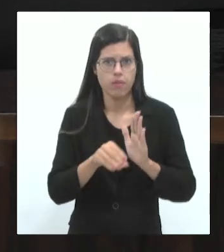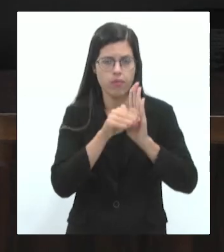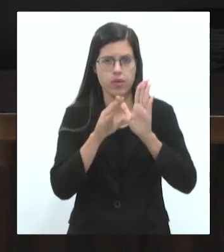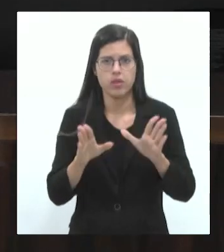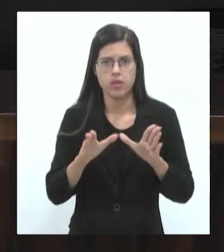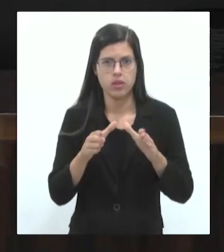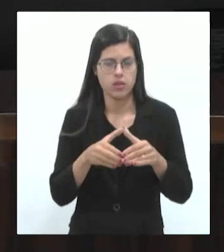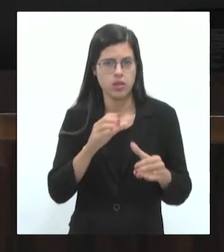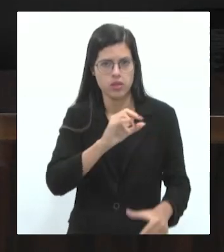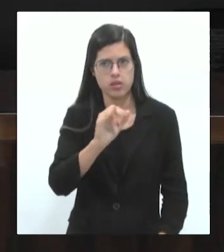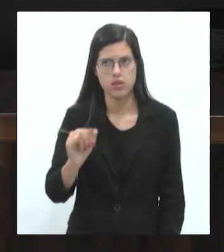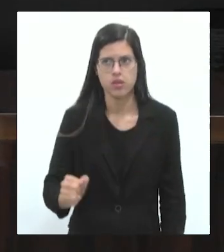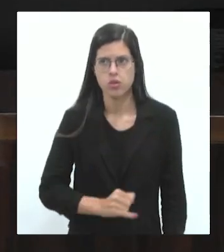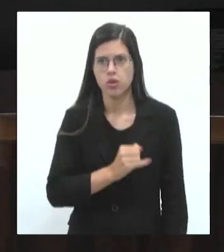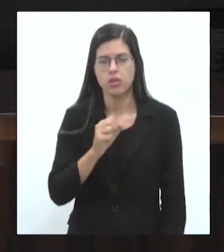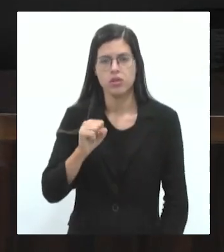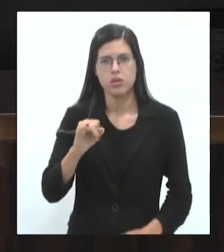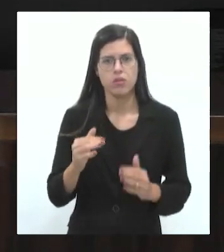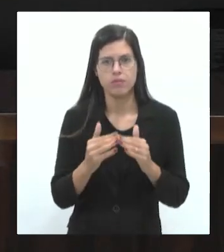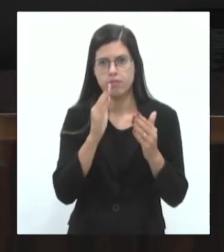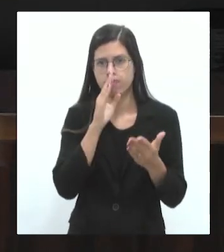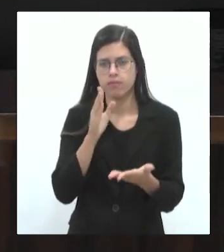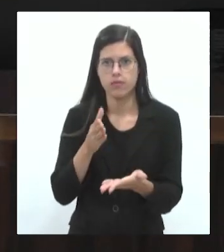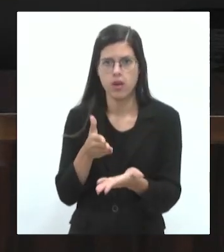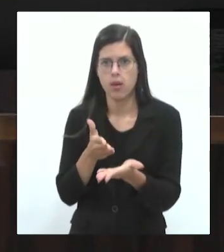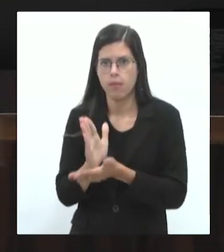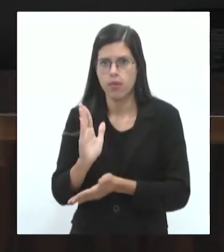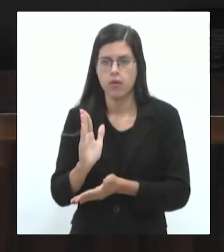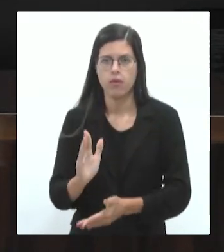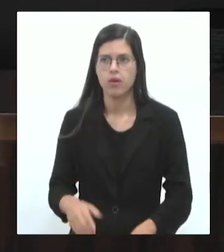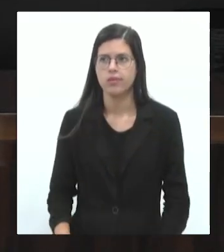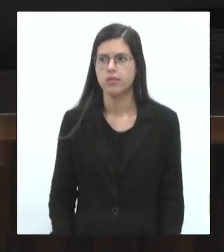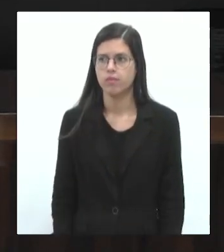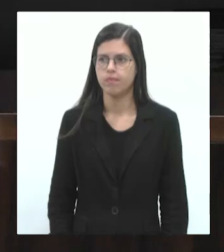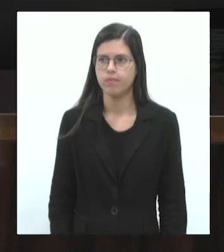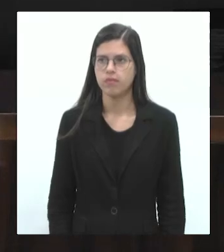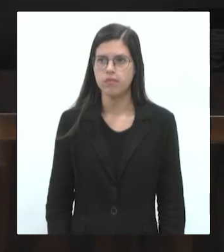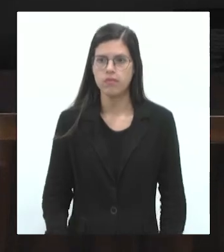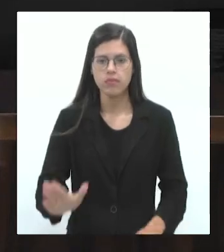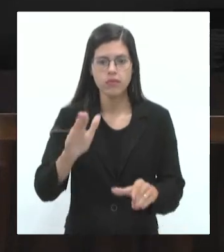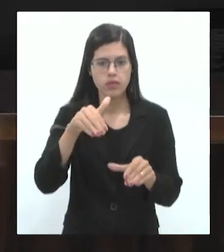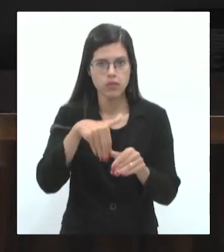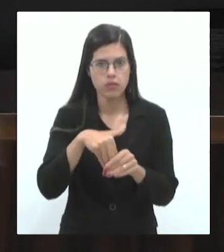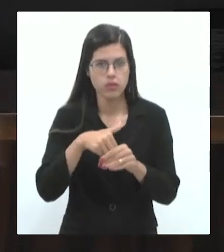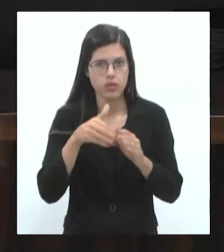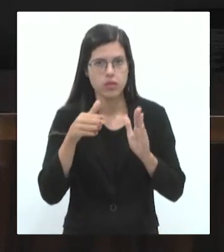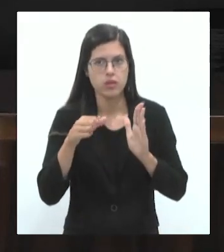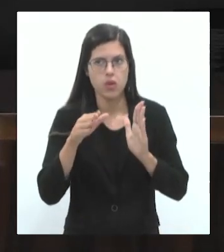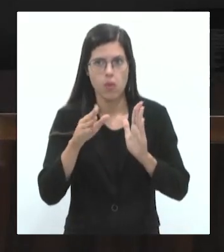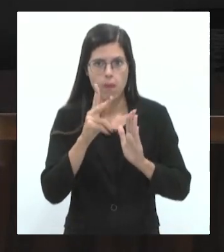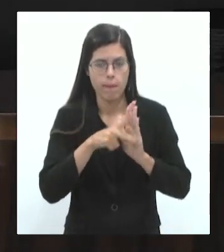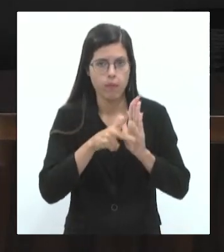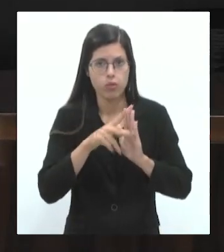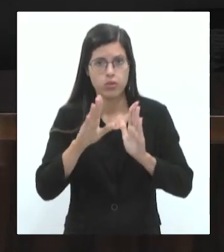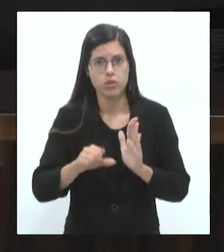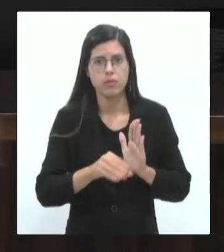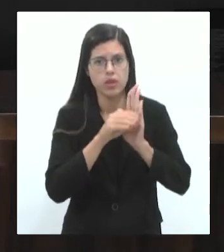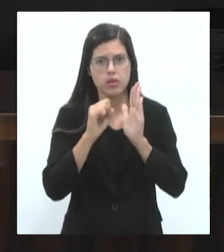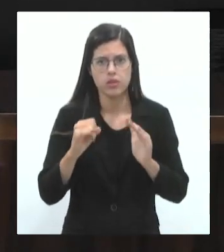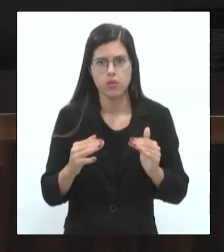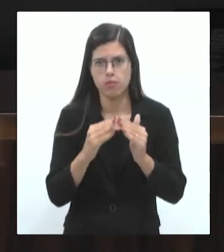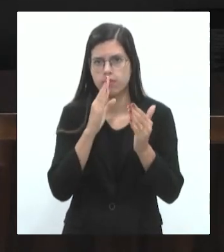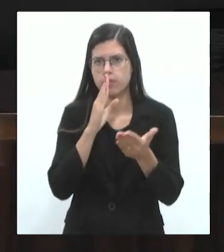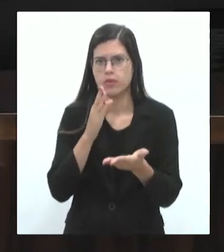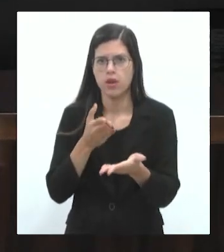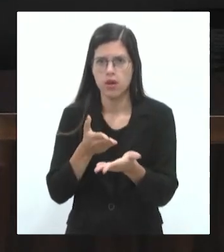de Constituição e Justiça. Senhores que aprovam, permaneçam como estão. Aprovado. Em votação, projeto assim emendado. Senhores que aprovam, permaneçam como